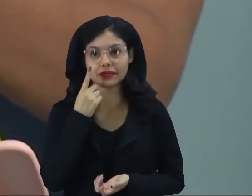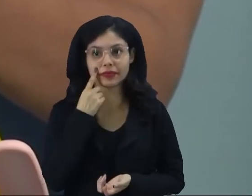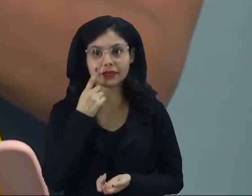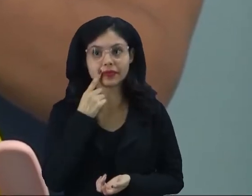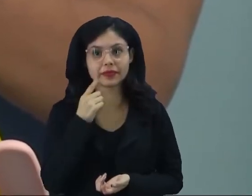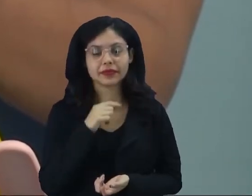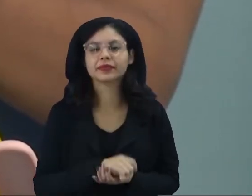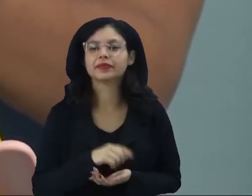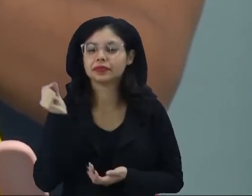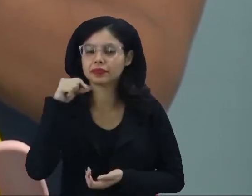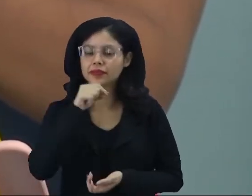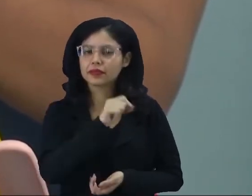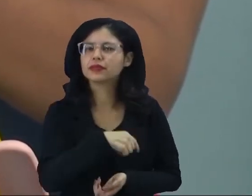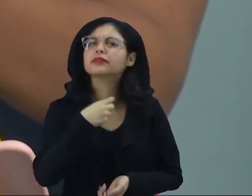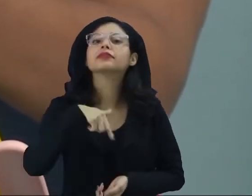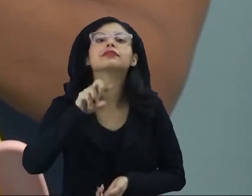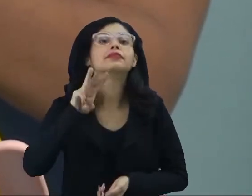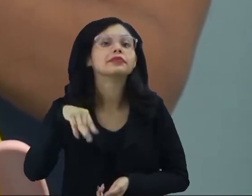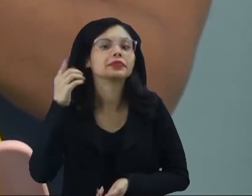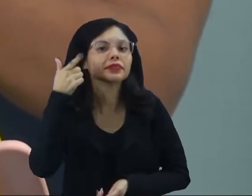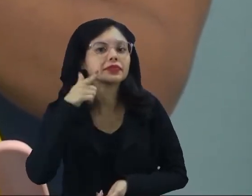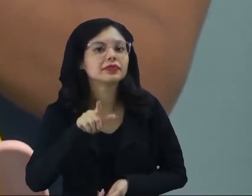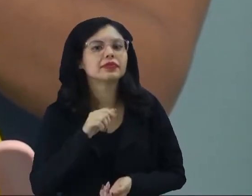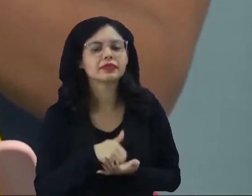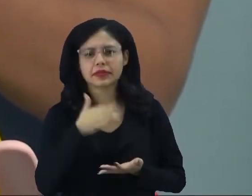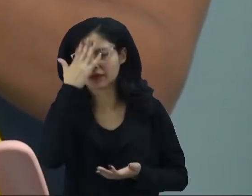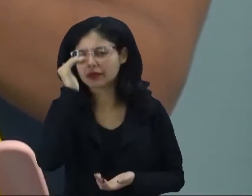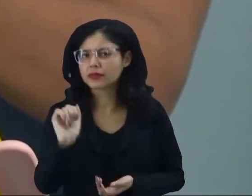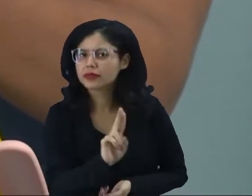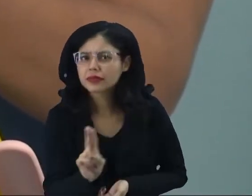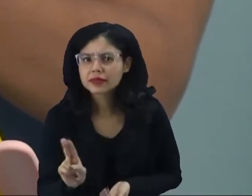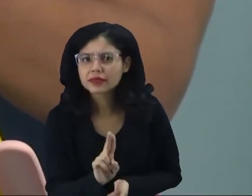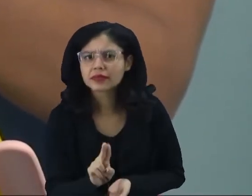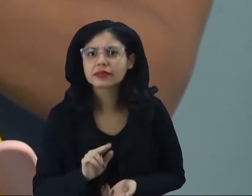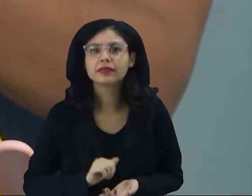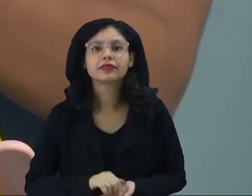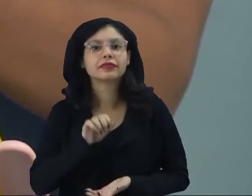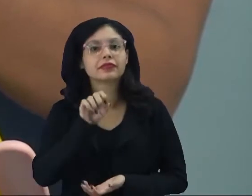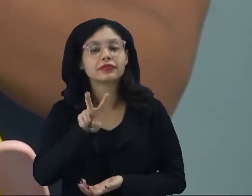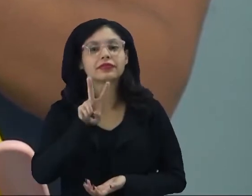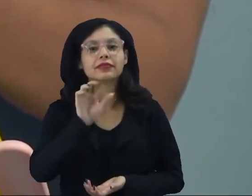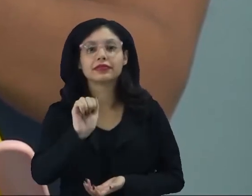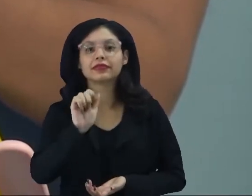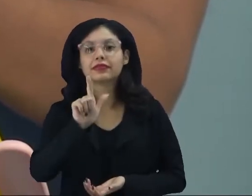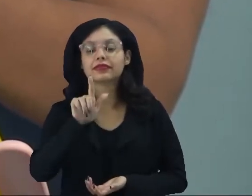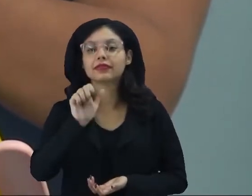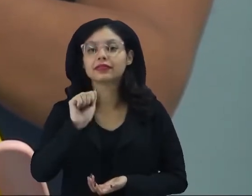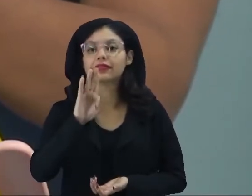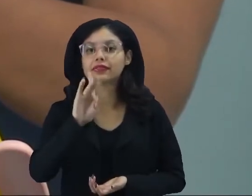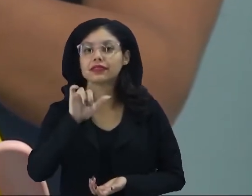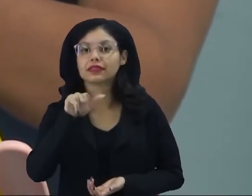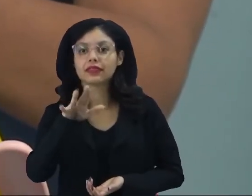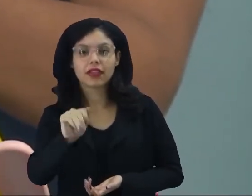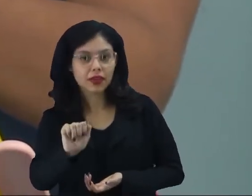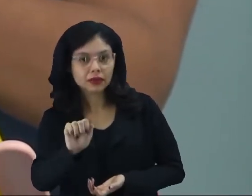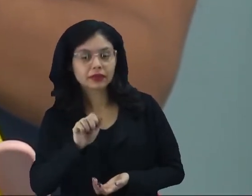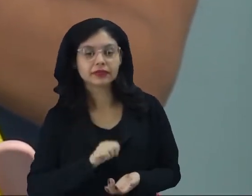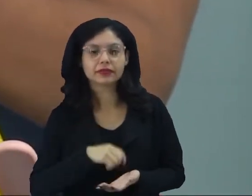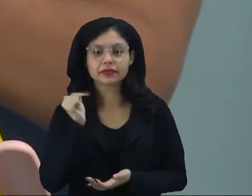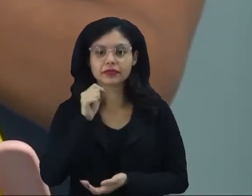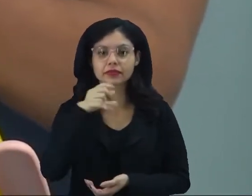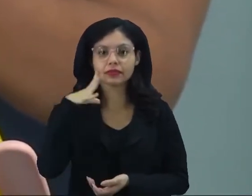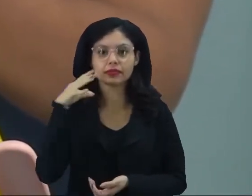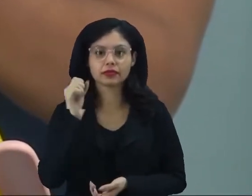esse bichinho aqui. Quem consegue saber o nome dele? Isso mesmo, é o vagalume.